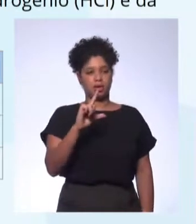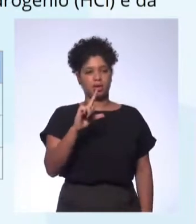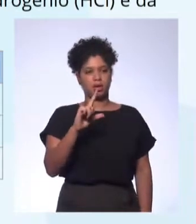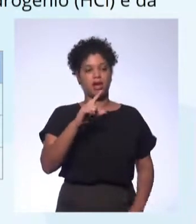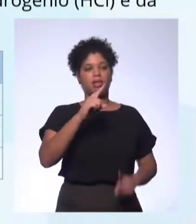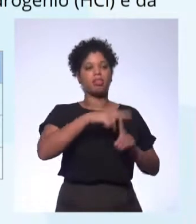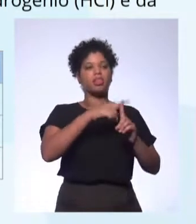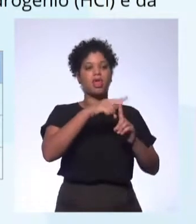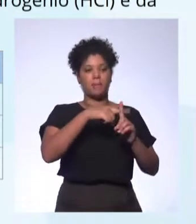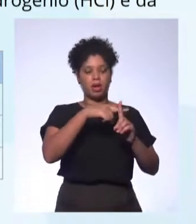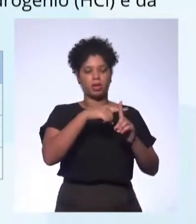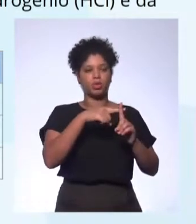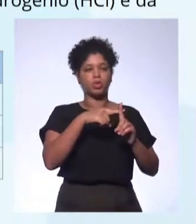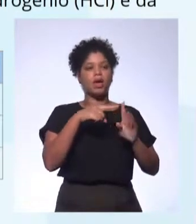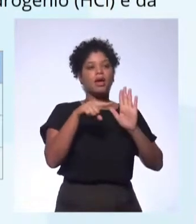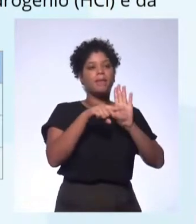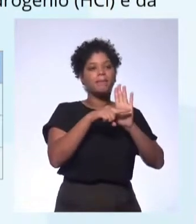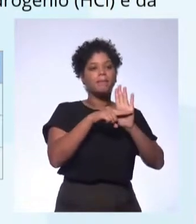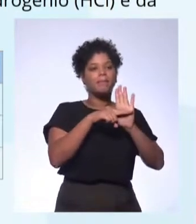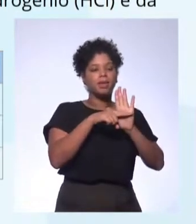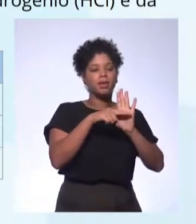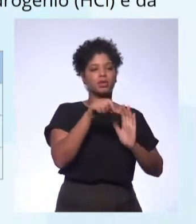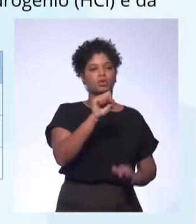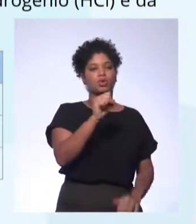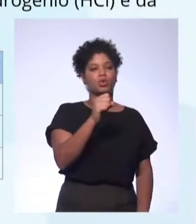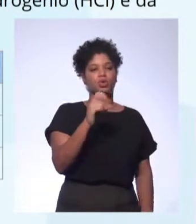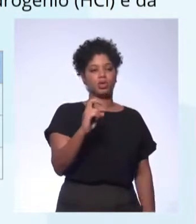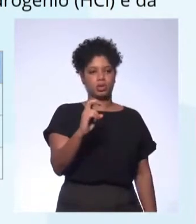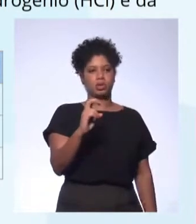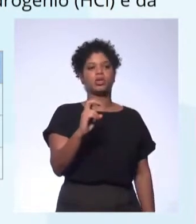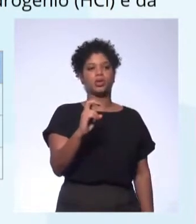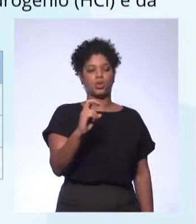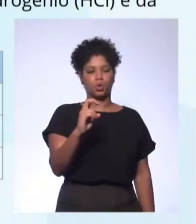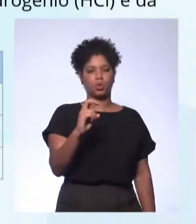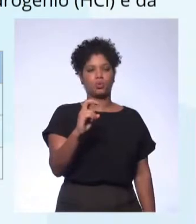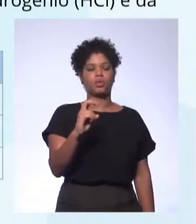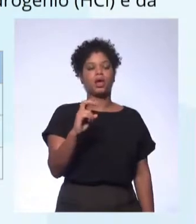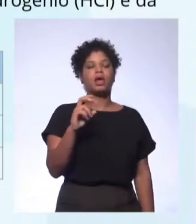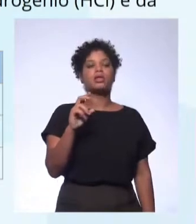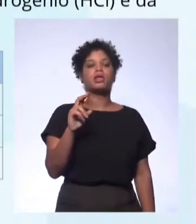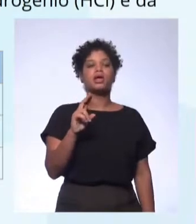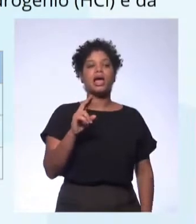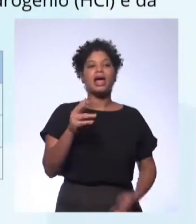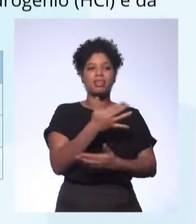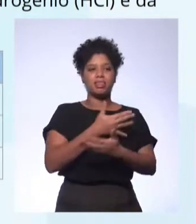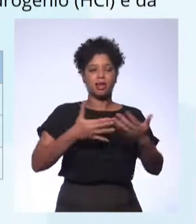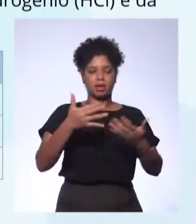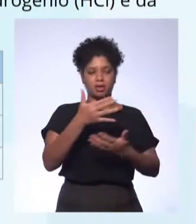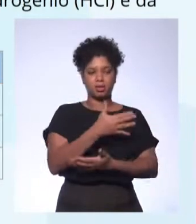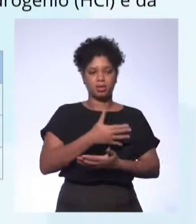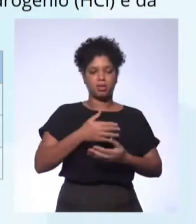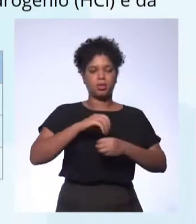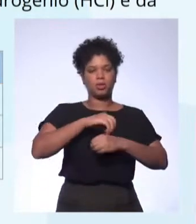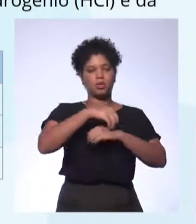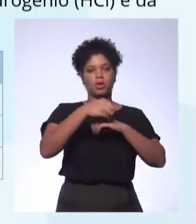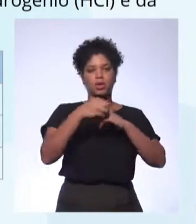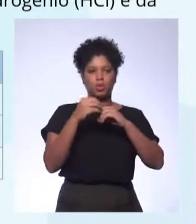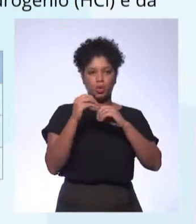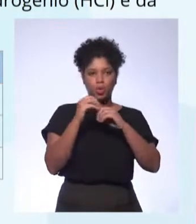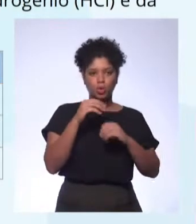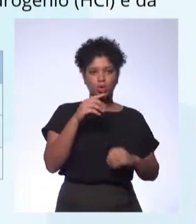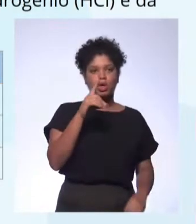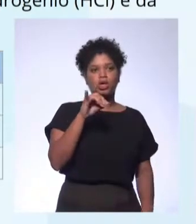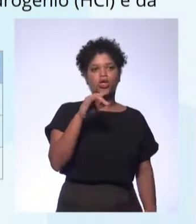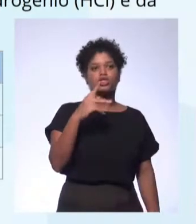a temperatura de ebulição é de 85 graus Celsius negativos e aí e a interação